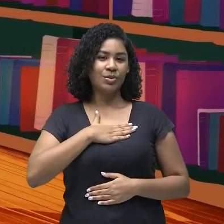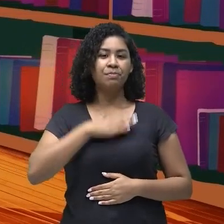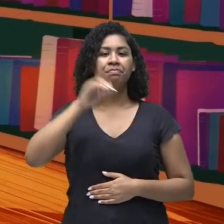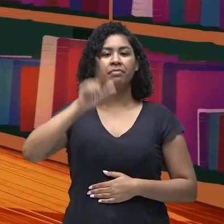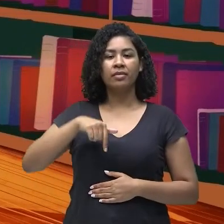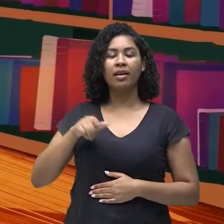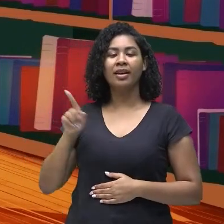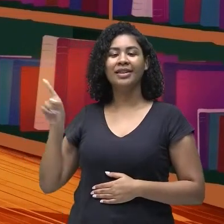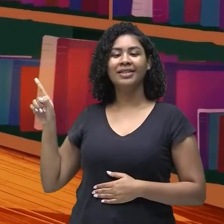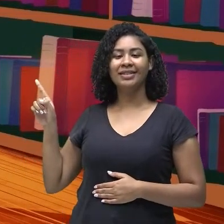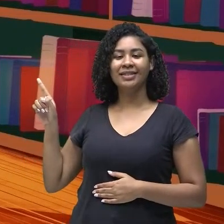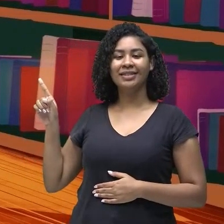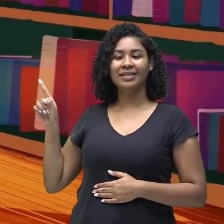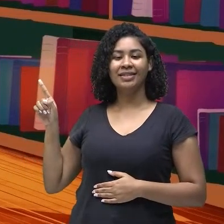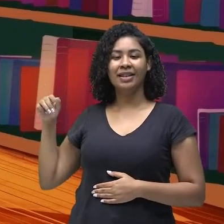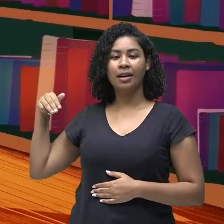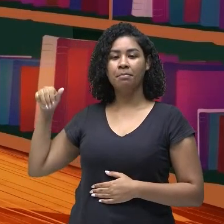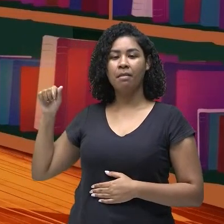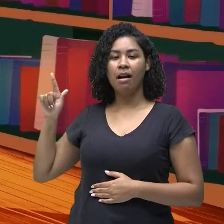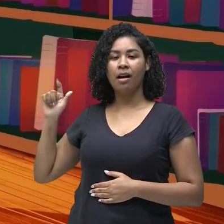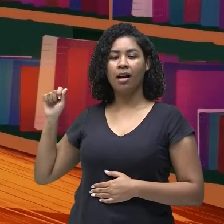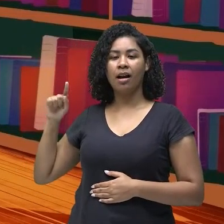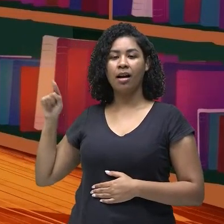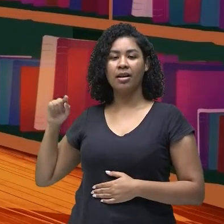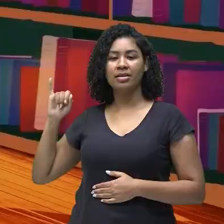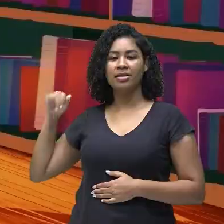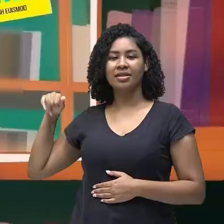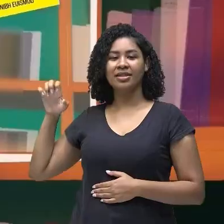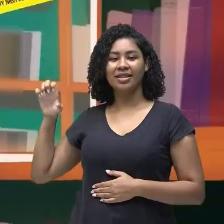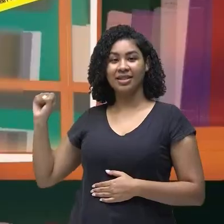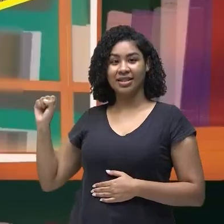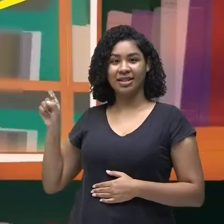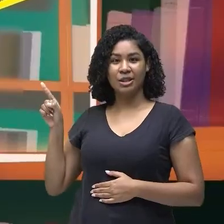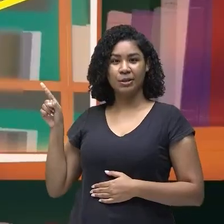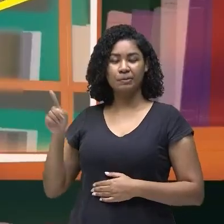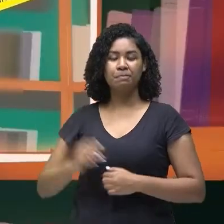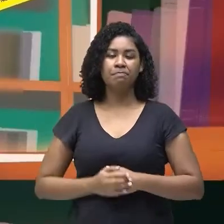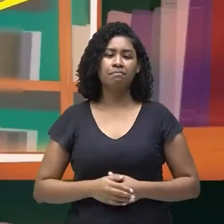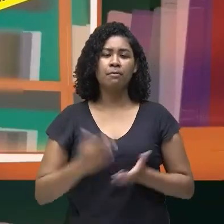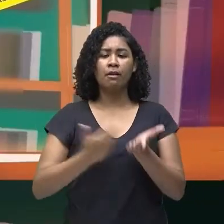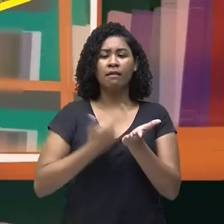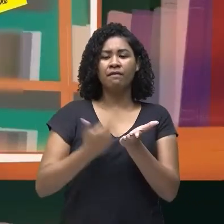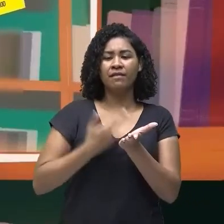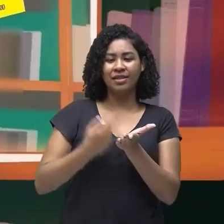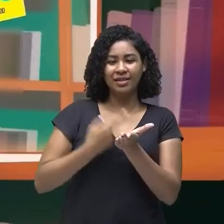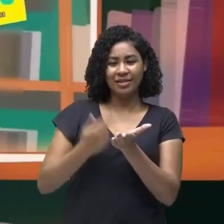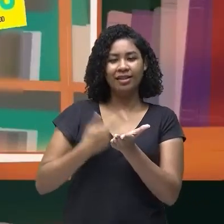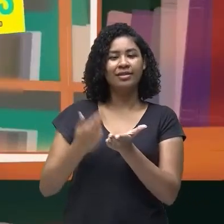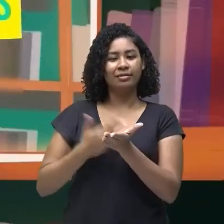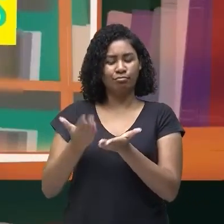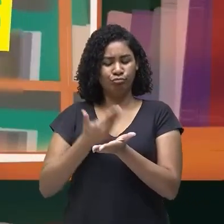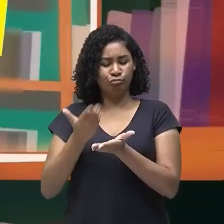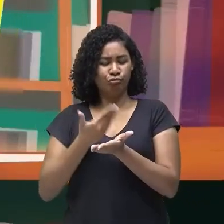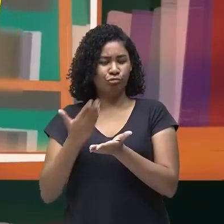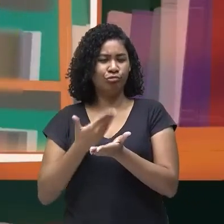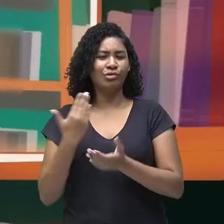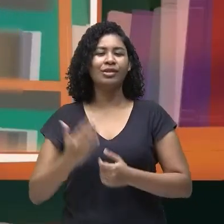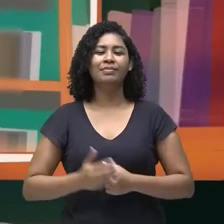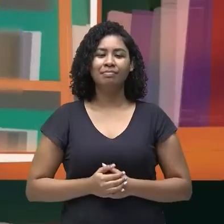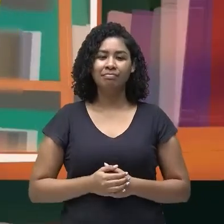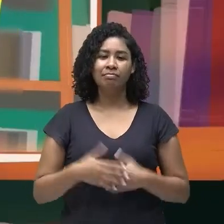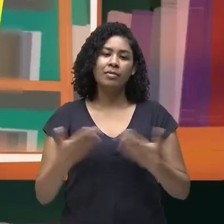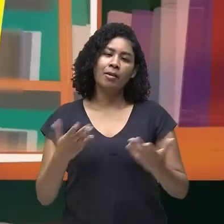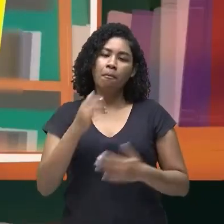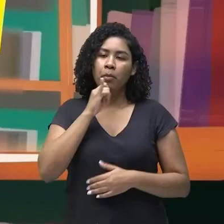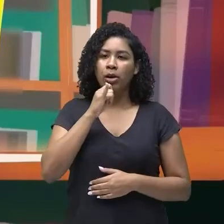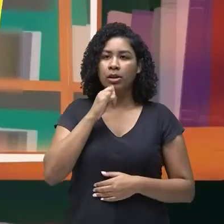leio, when I read magazines, que são revistas. Então, quando você vai em algum